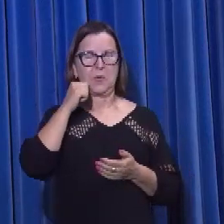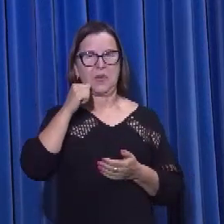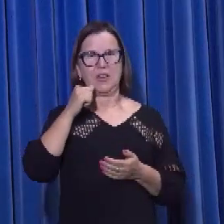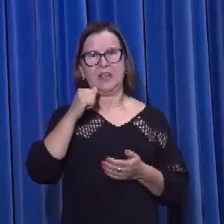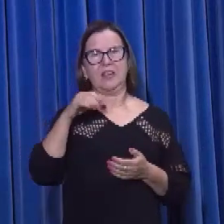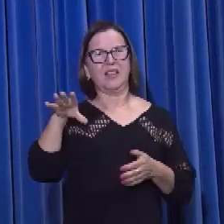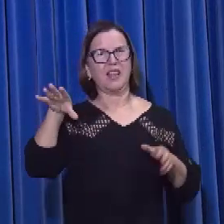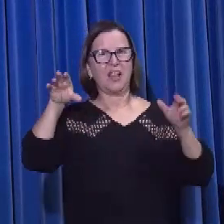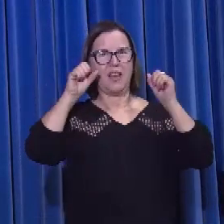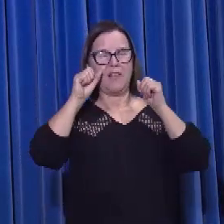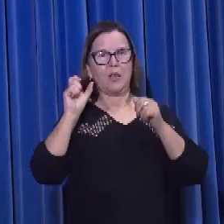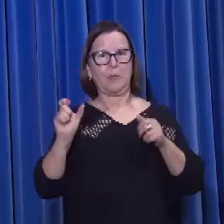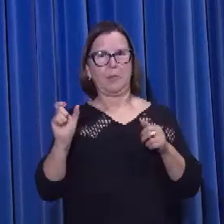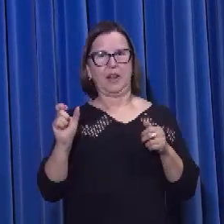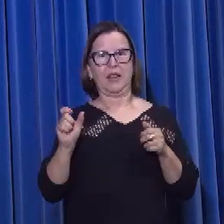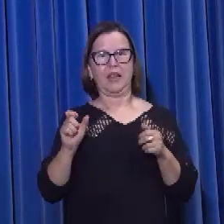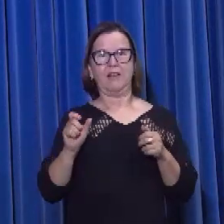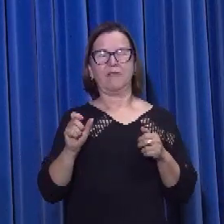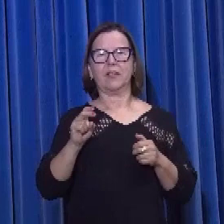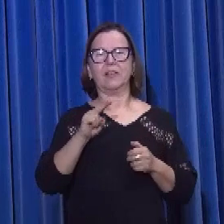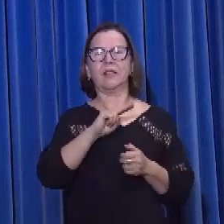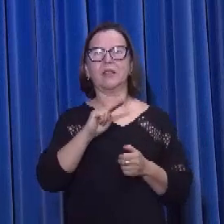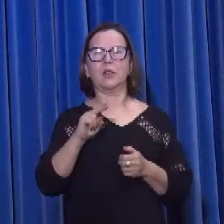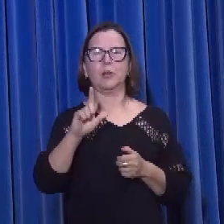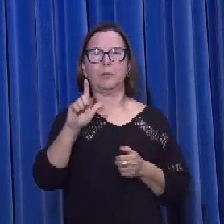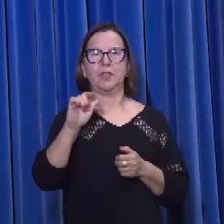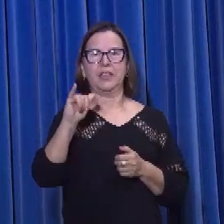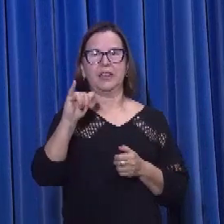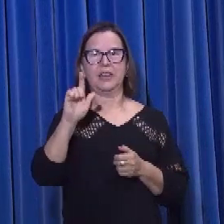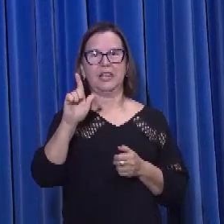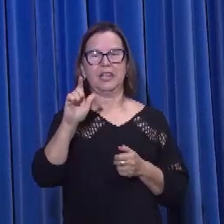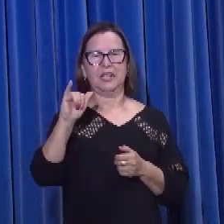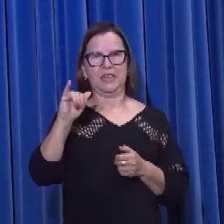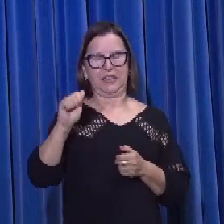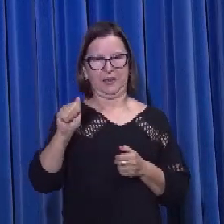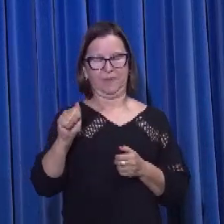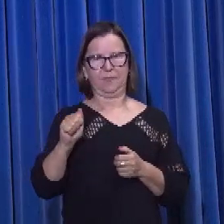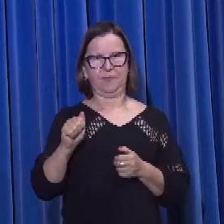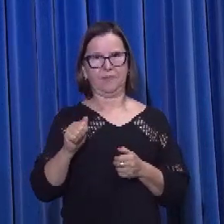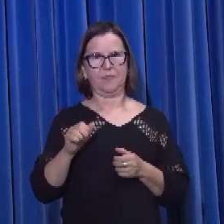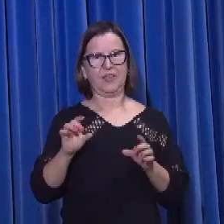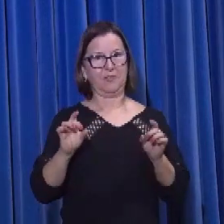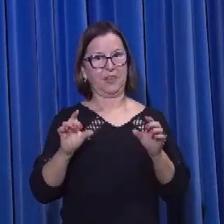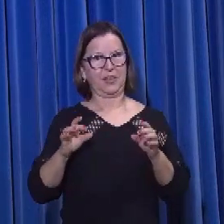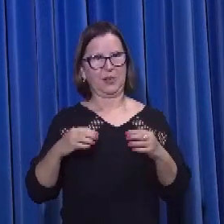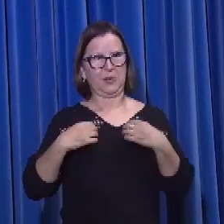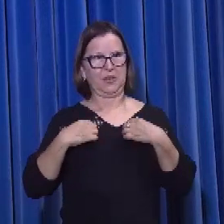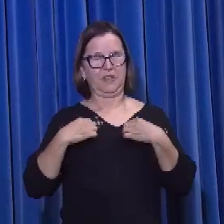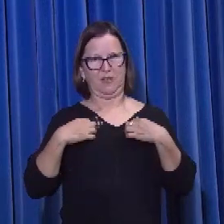Lídia, vendedora de tecido de púrpura da cidade de Tiatira.